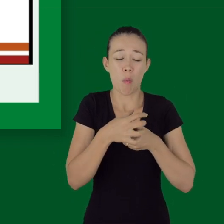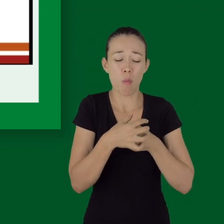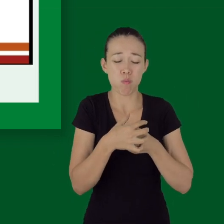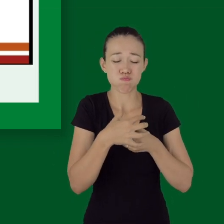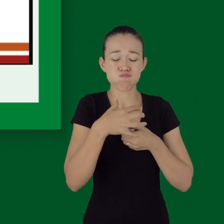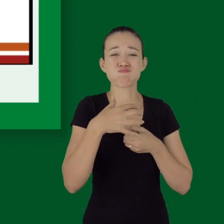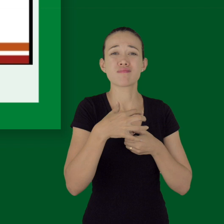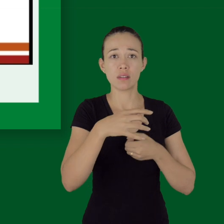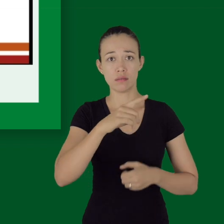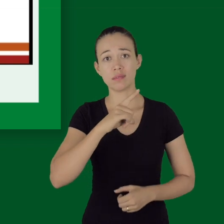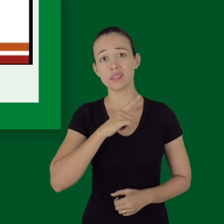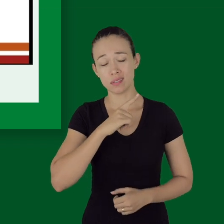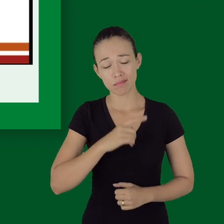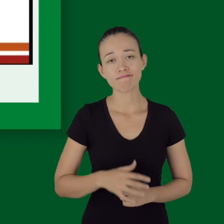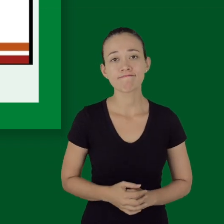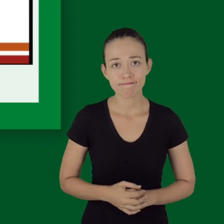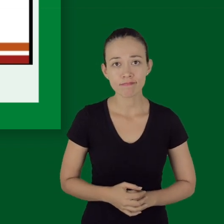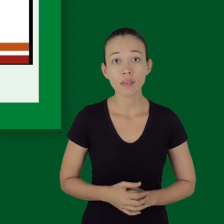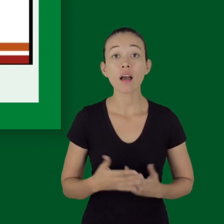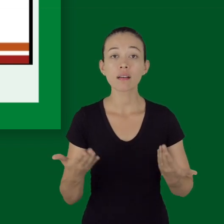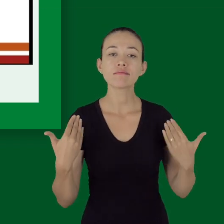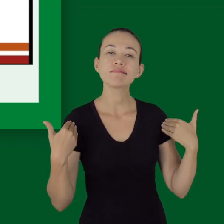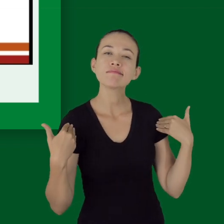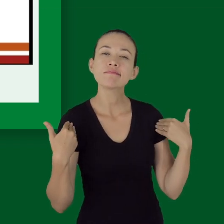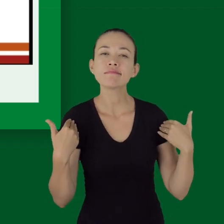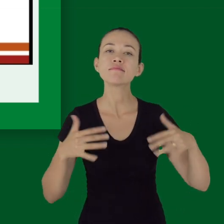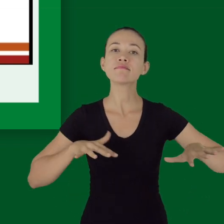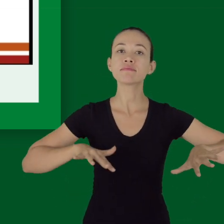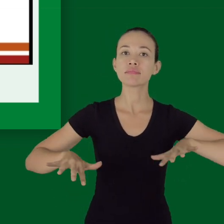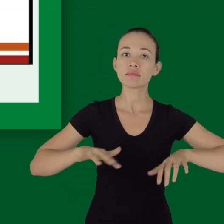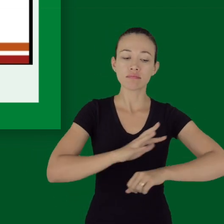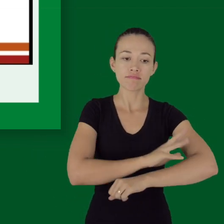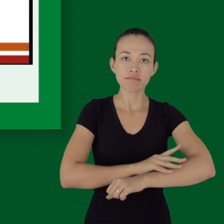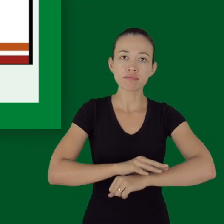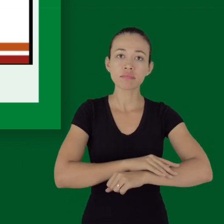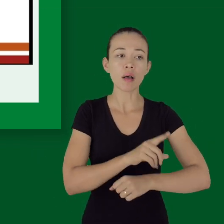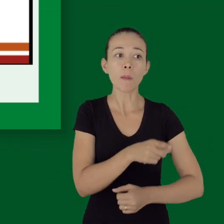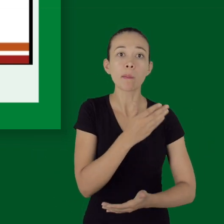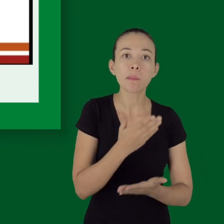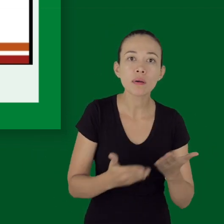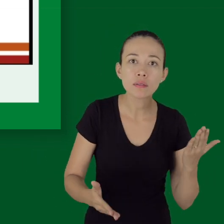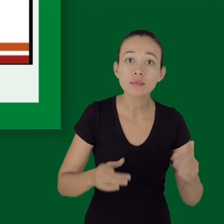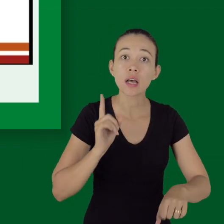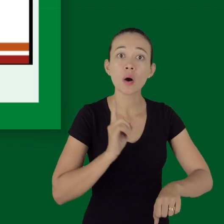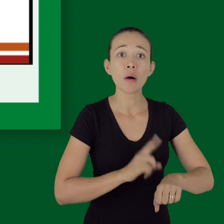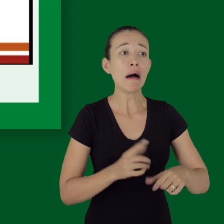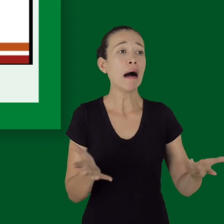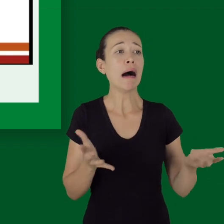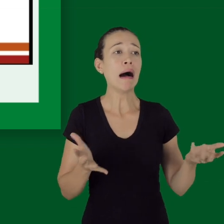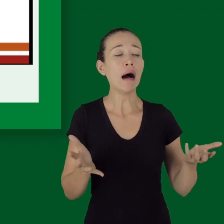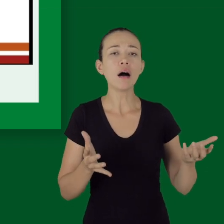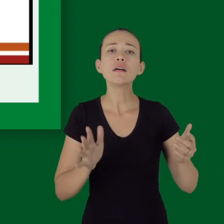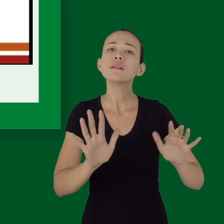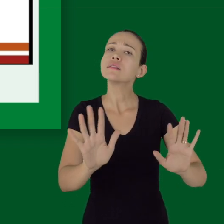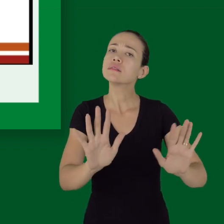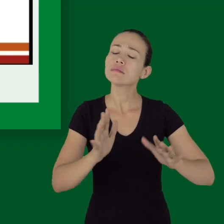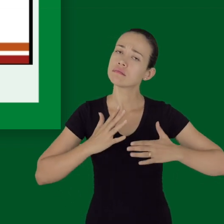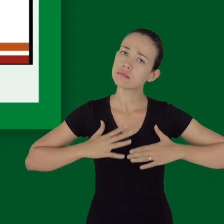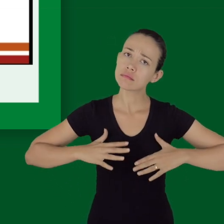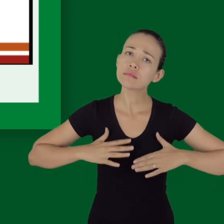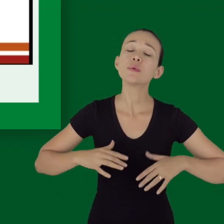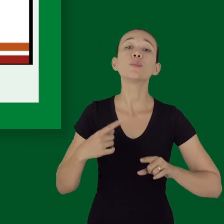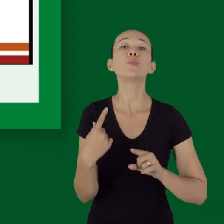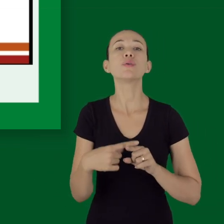perda sensório-motora, ela não pode ser o que é a correspondência, né, final. Então, dias depois, semanas depois,